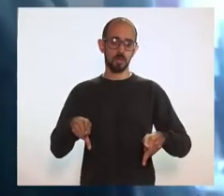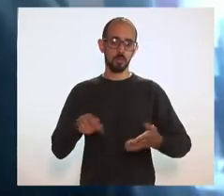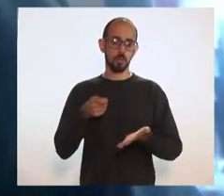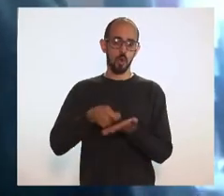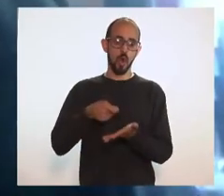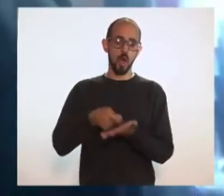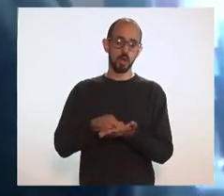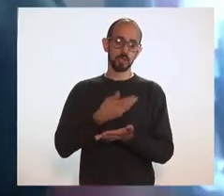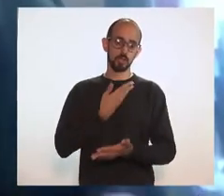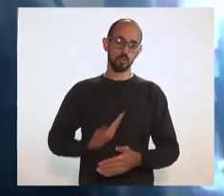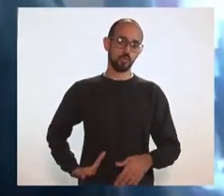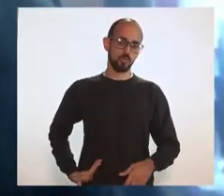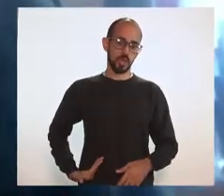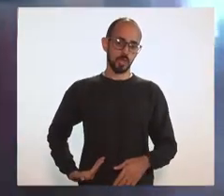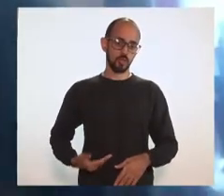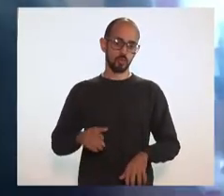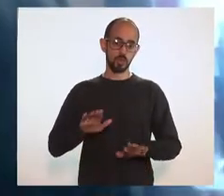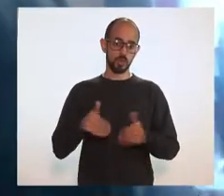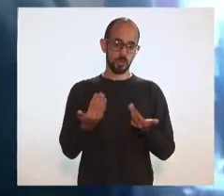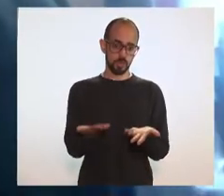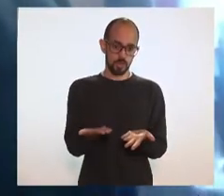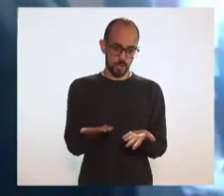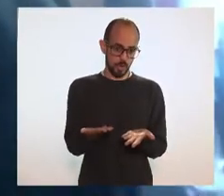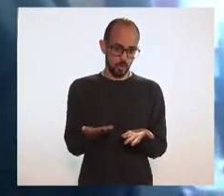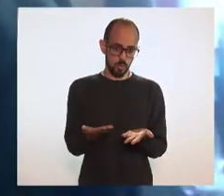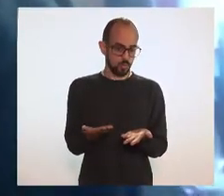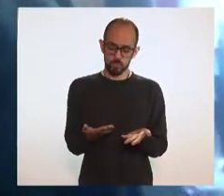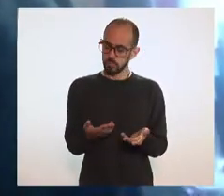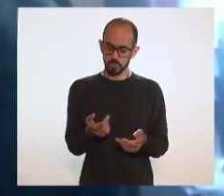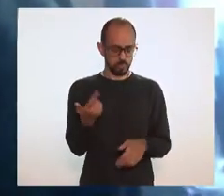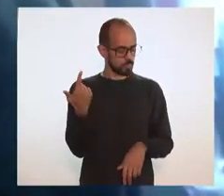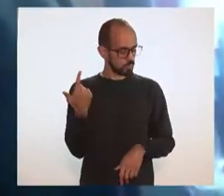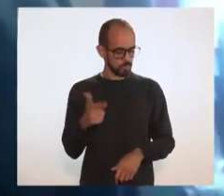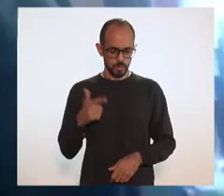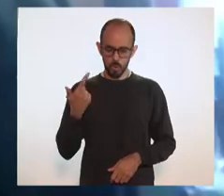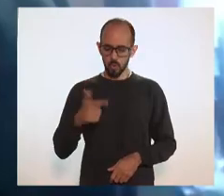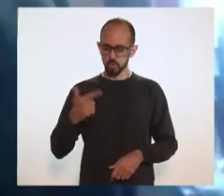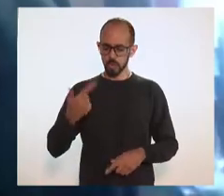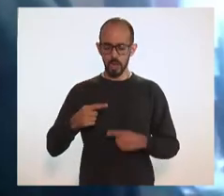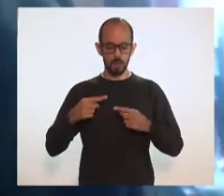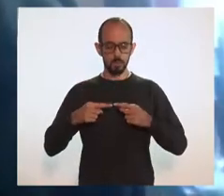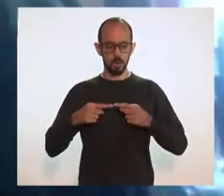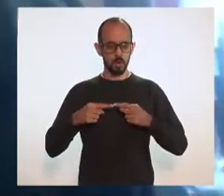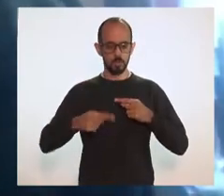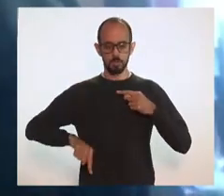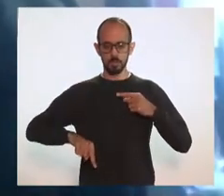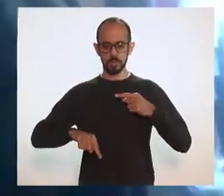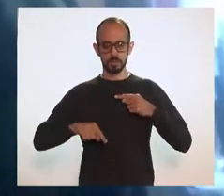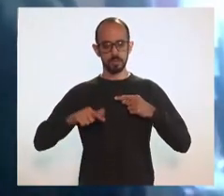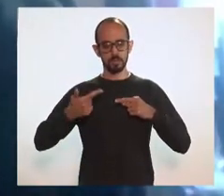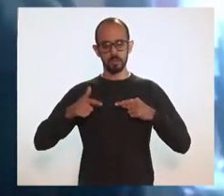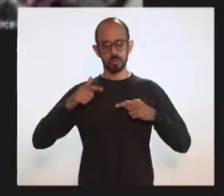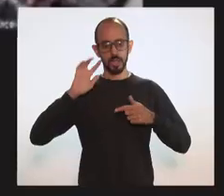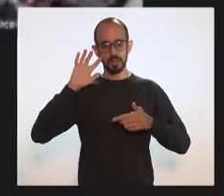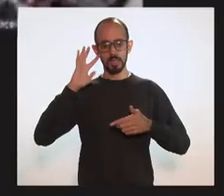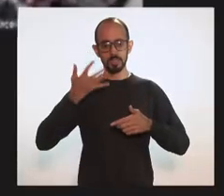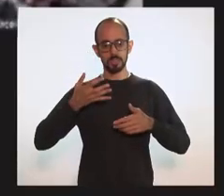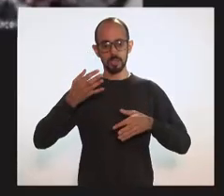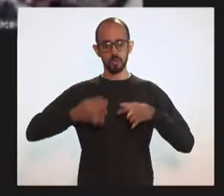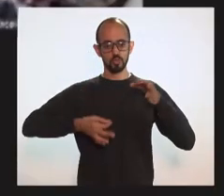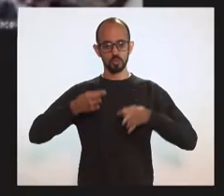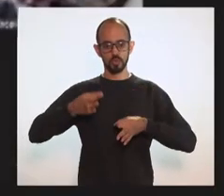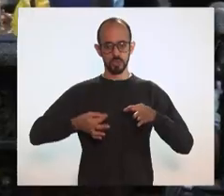governamental. Então, sobre isso, não há vedação legal nem decisão judicial. Com todo o respeito,